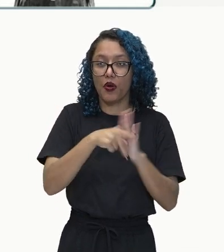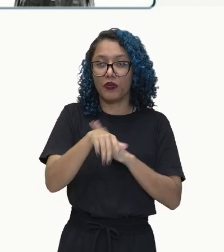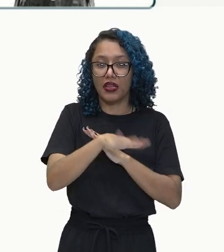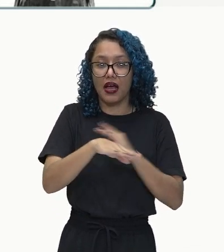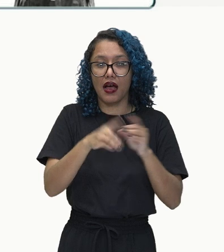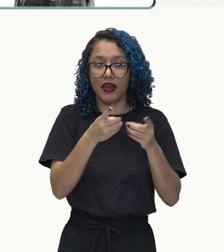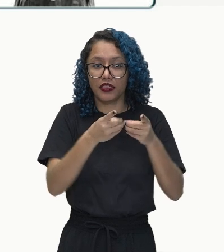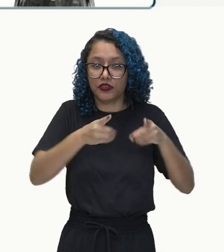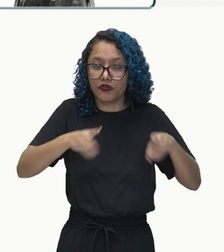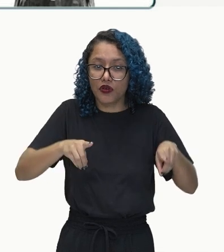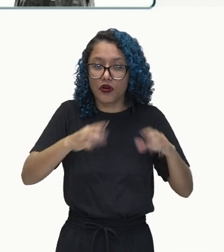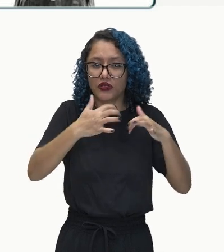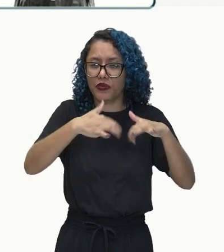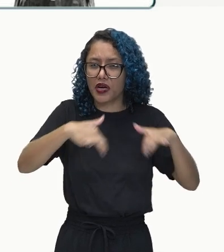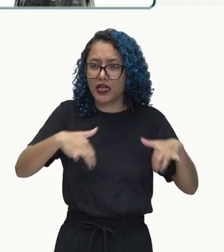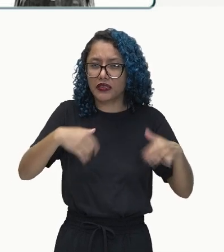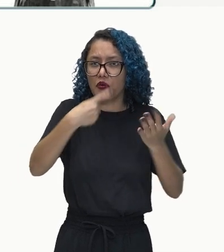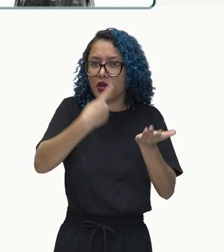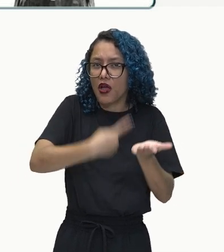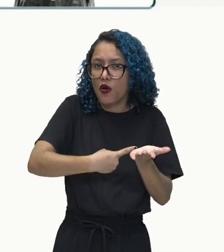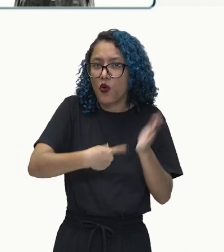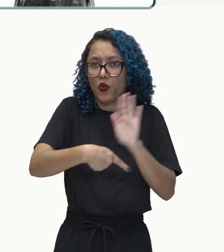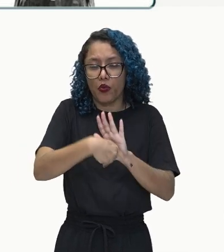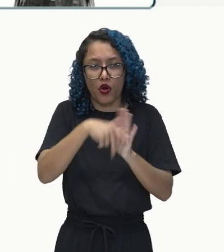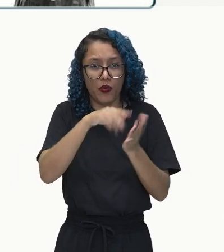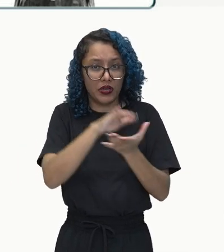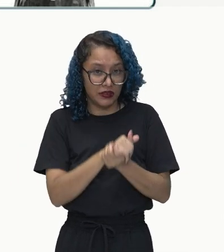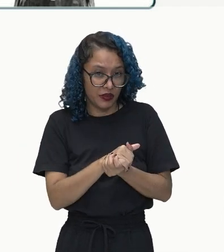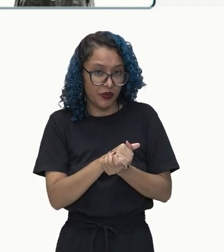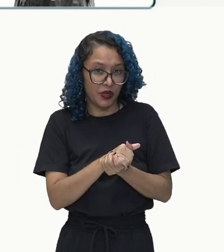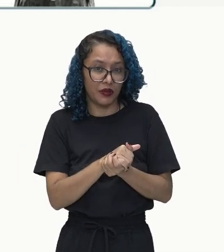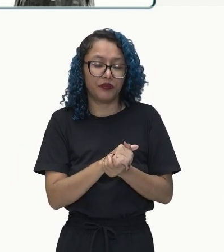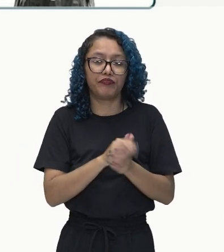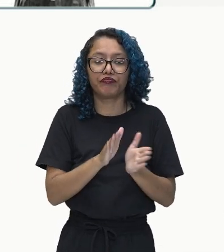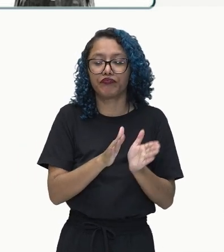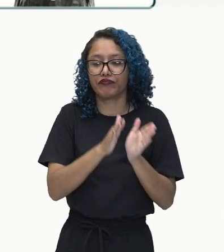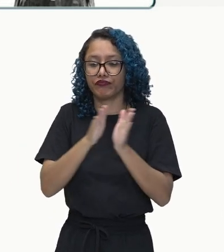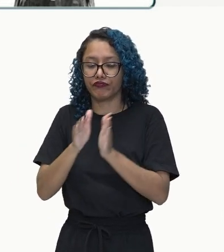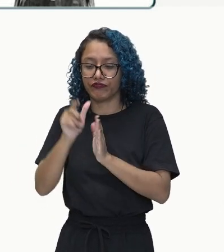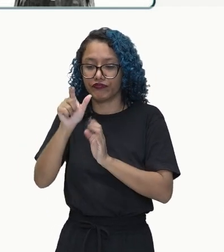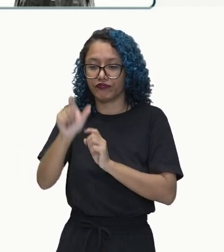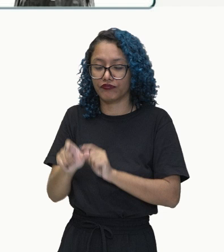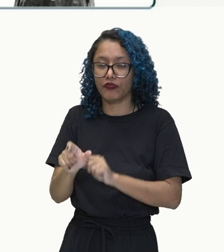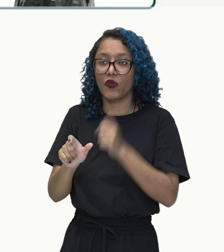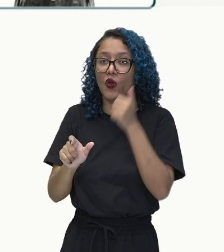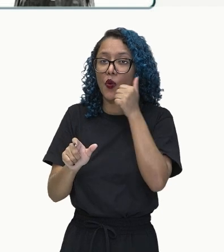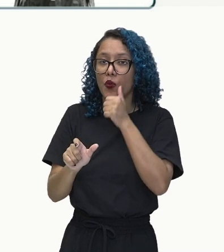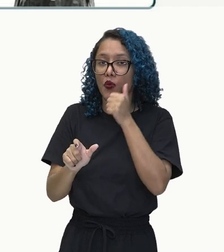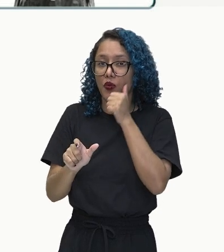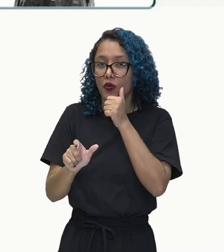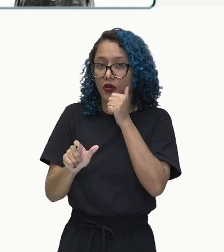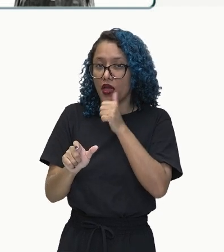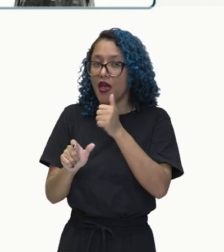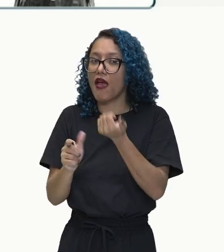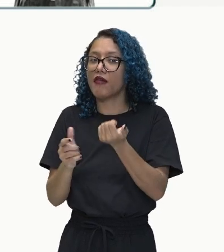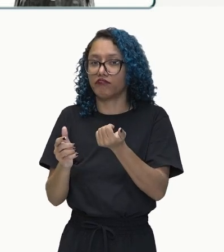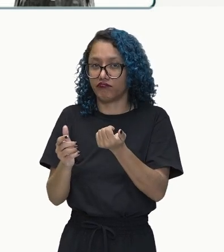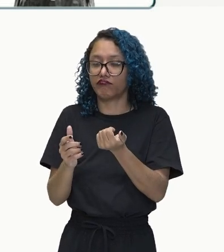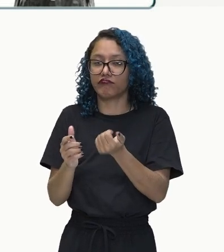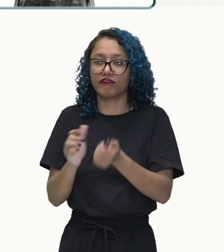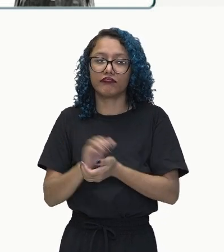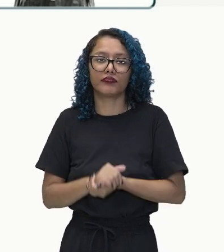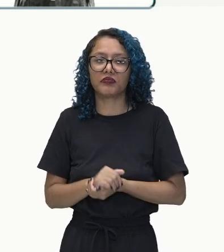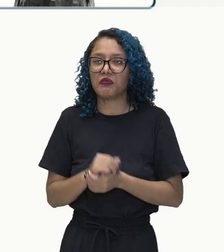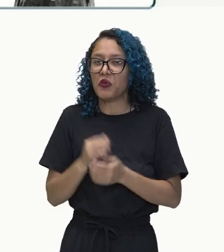separações e acordos pré-nupciais. De outro, uma morena estonteante